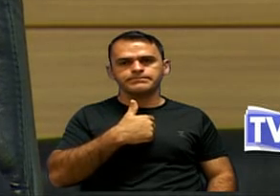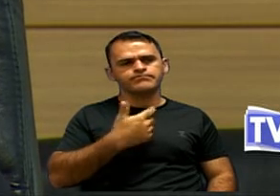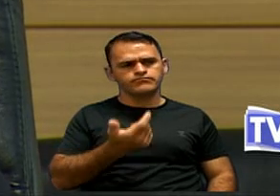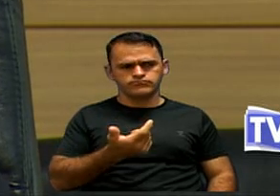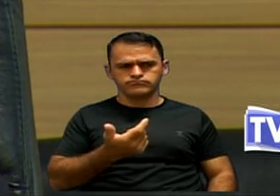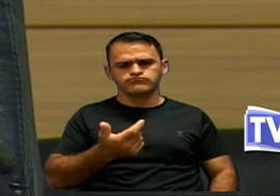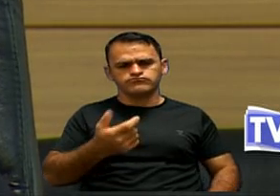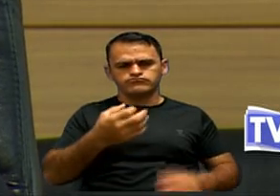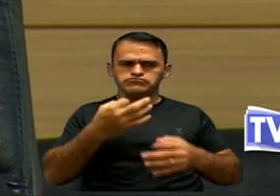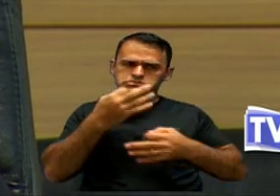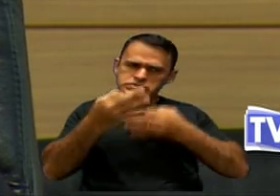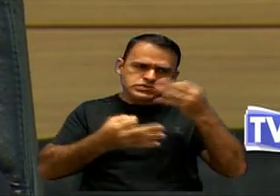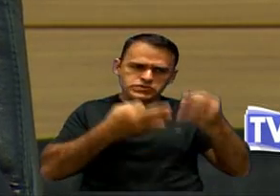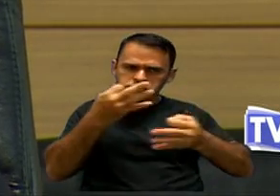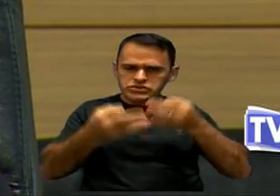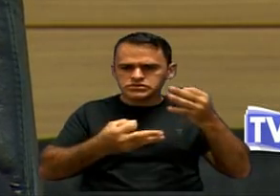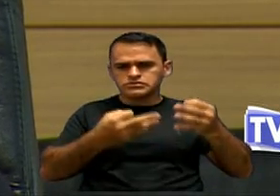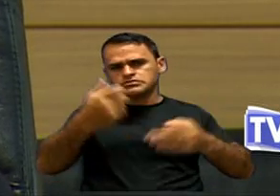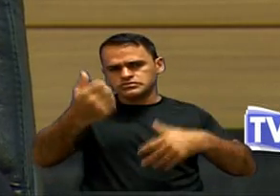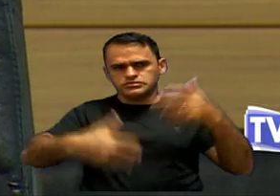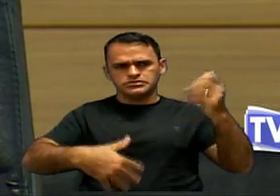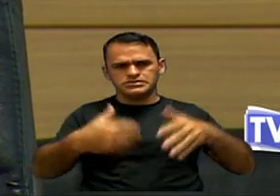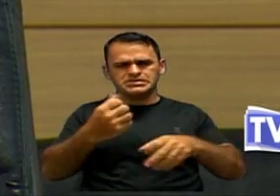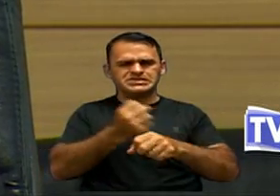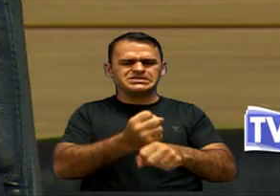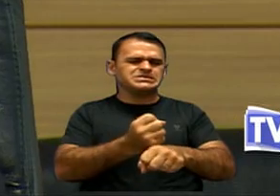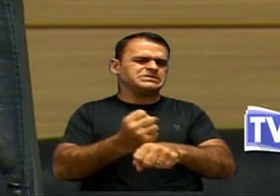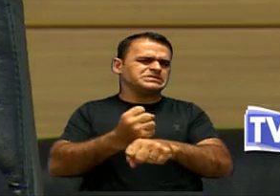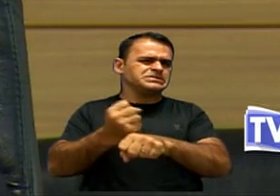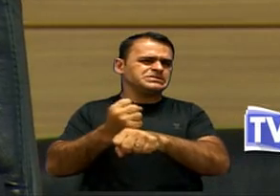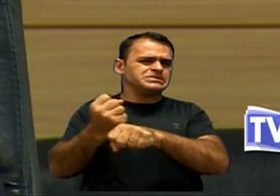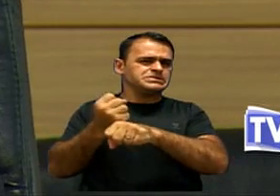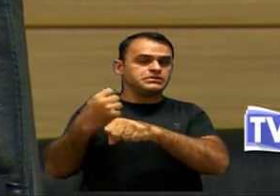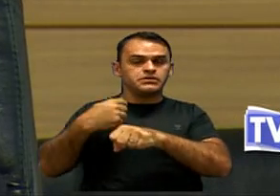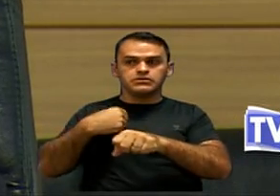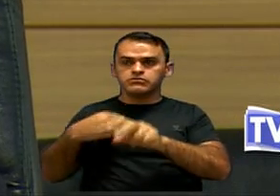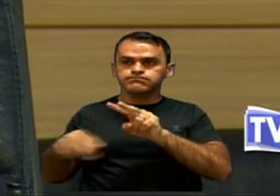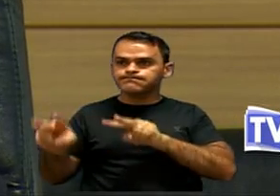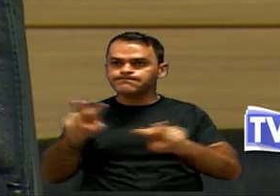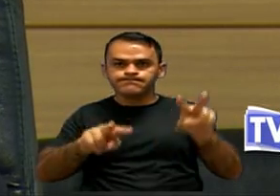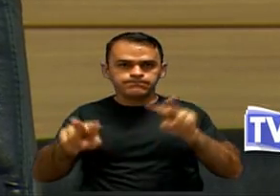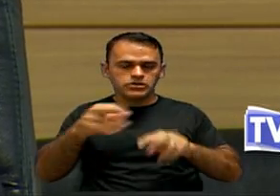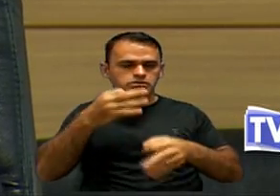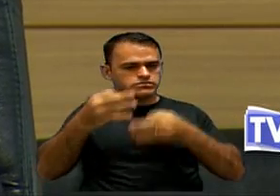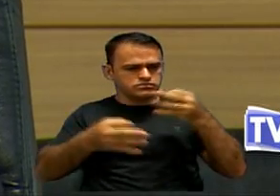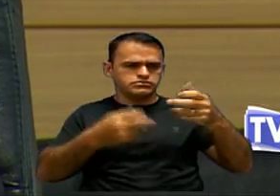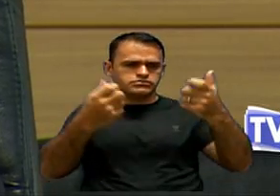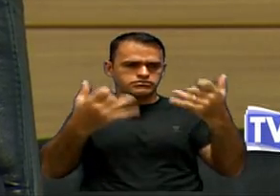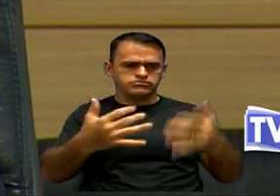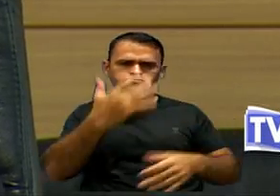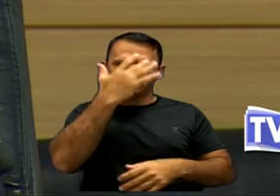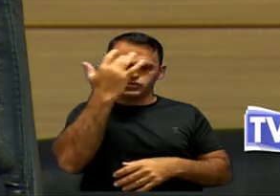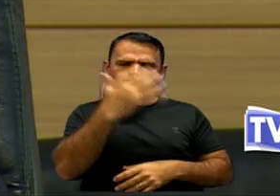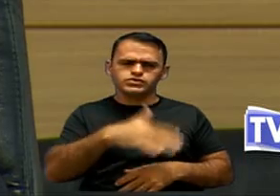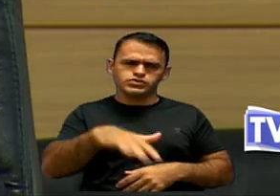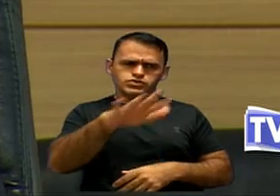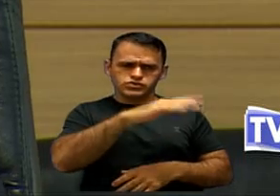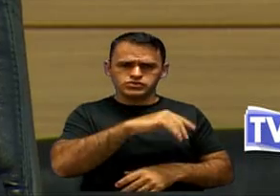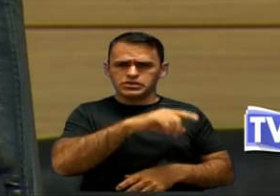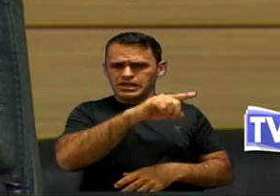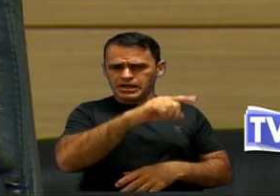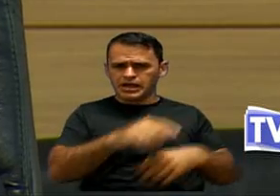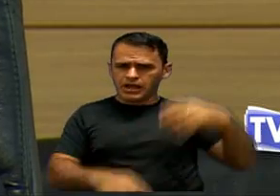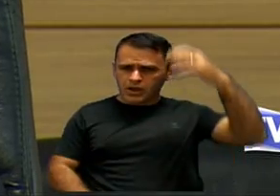essas observações durante muito tempo, nós temos que dar apoio a essas pessoas, porque não é culpa